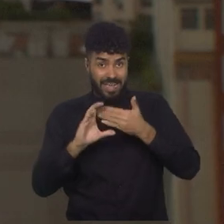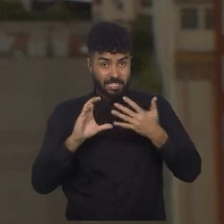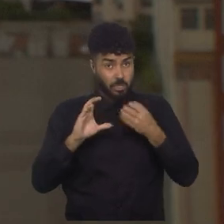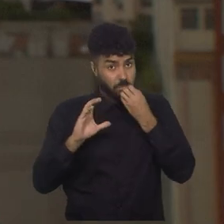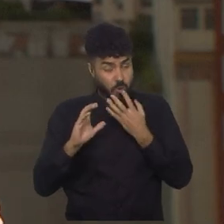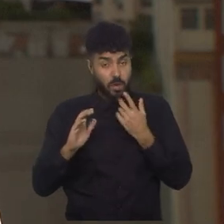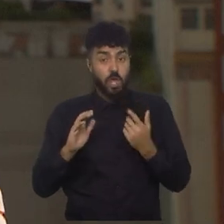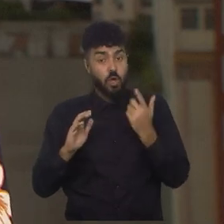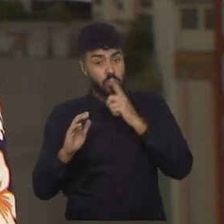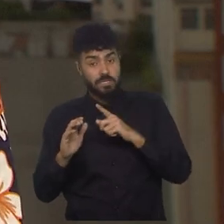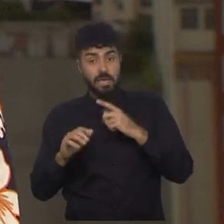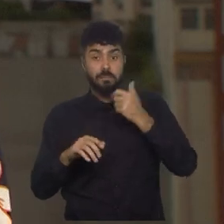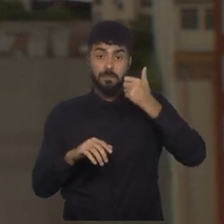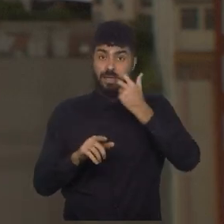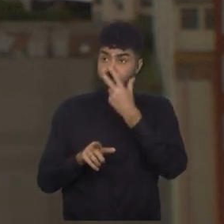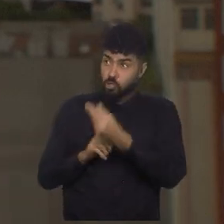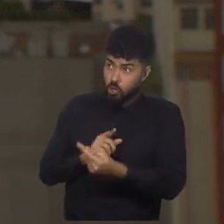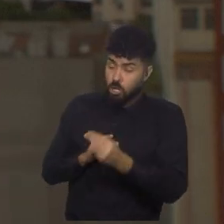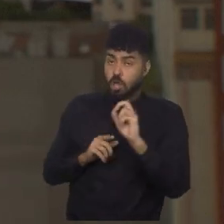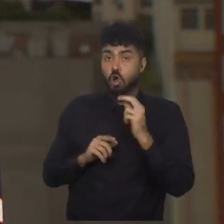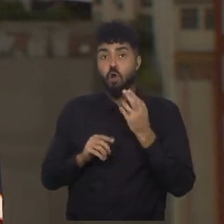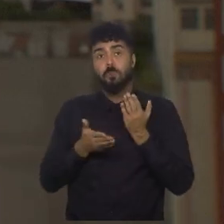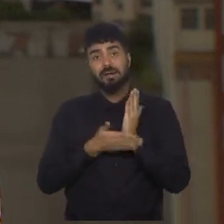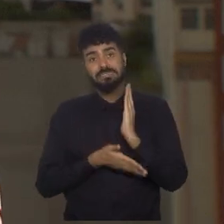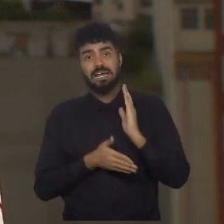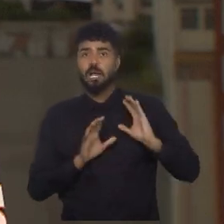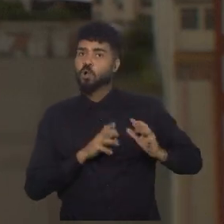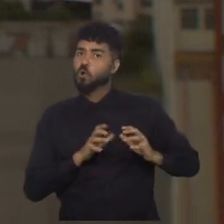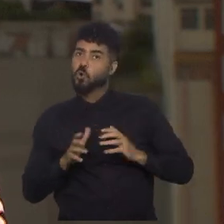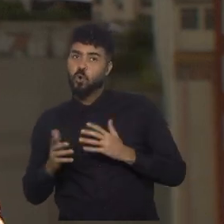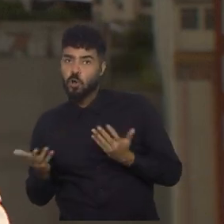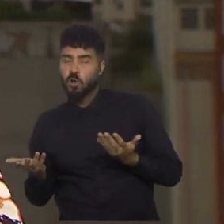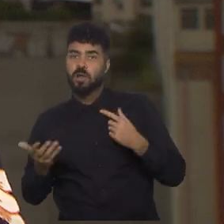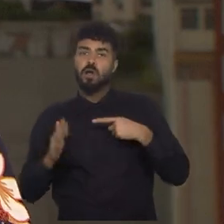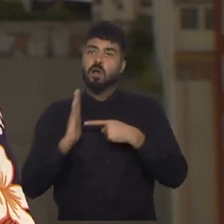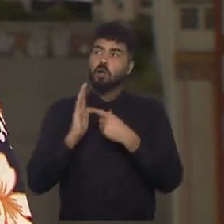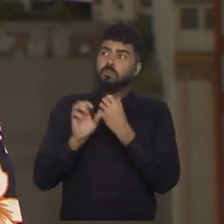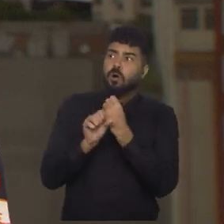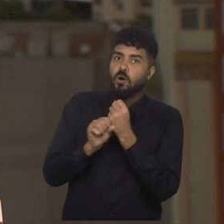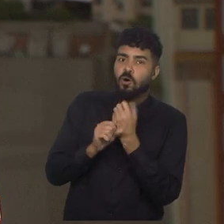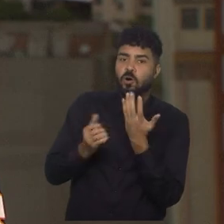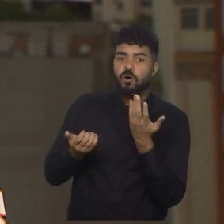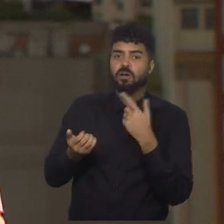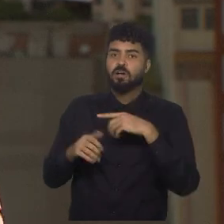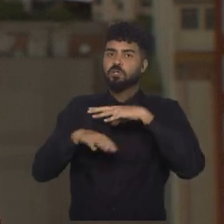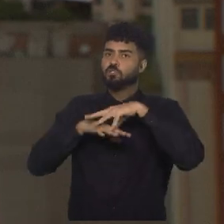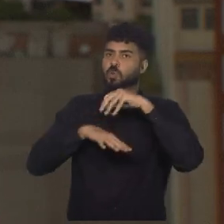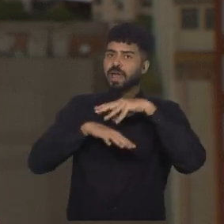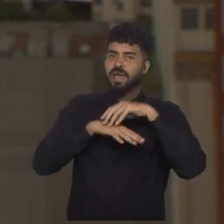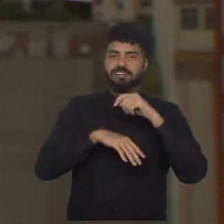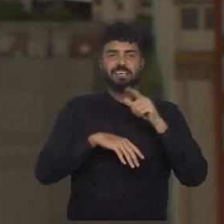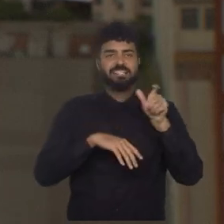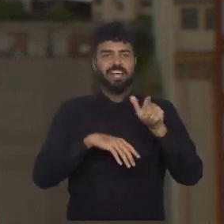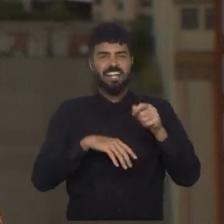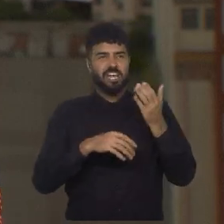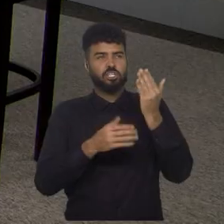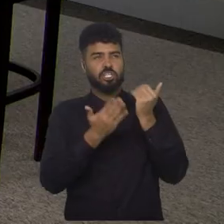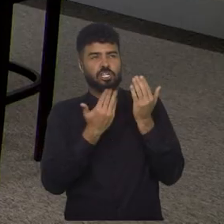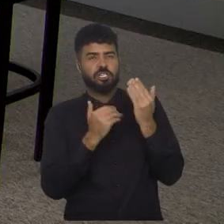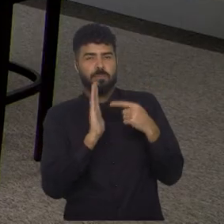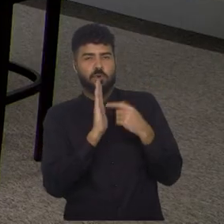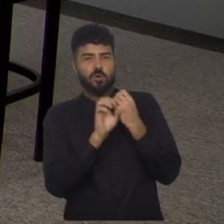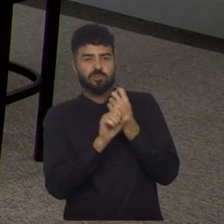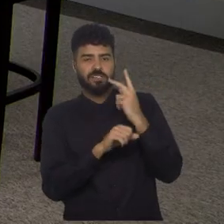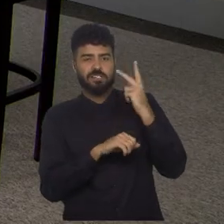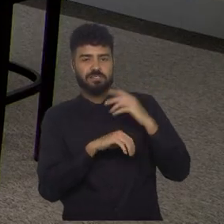conquistar uma primeira vitória ou lutar ali por tirar uns pontinhos, né, da Suécia e também da Itália. A gente está